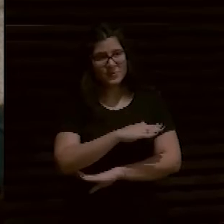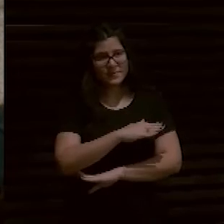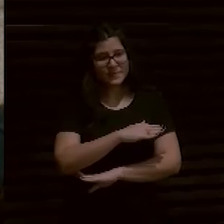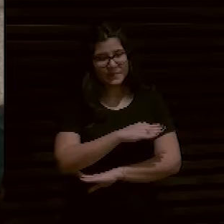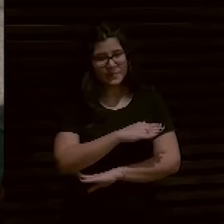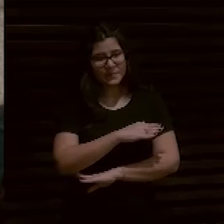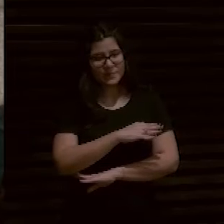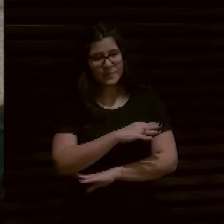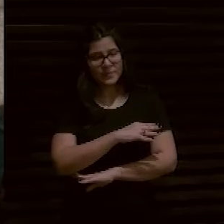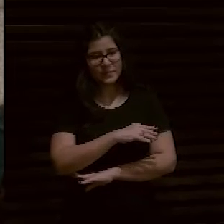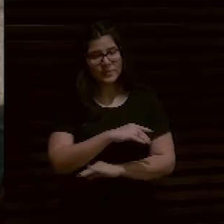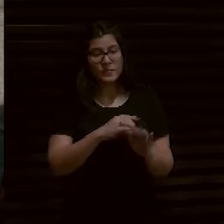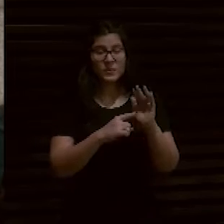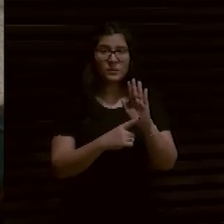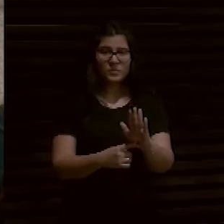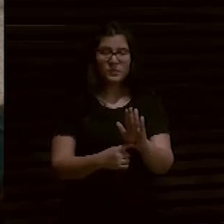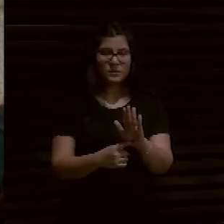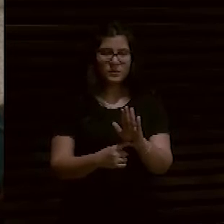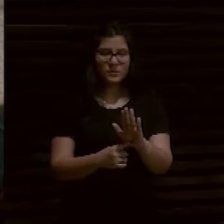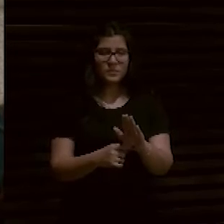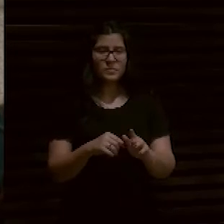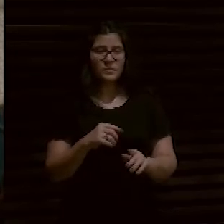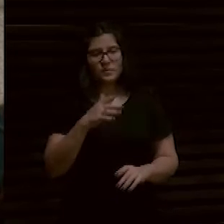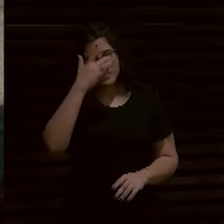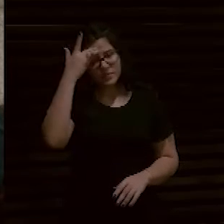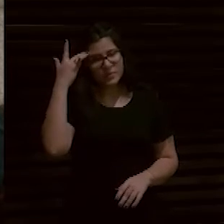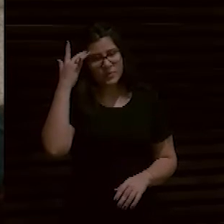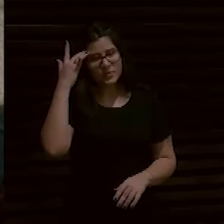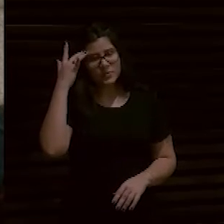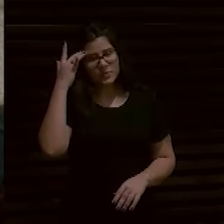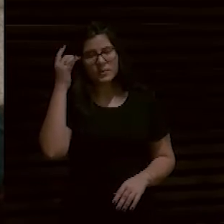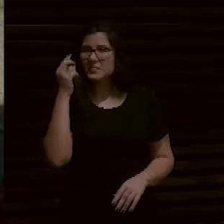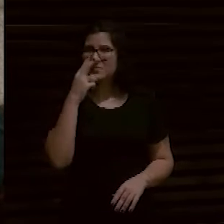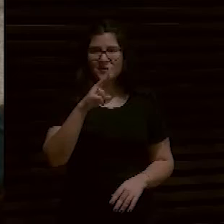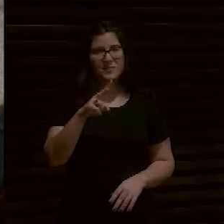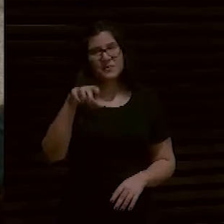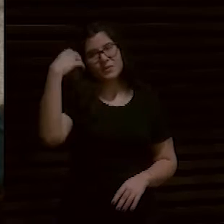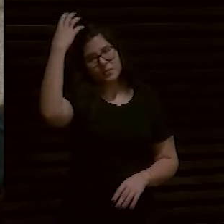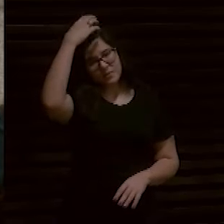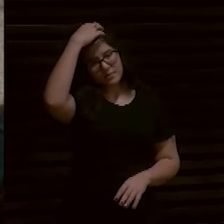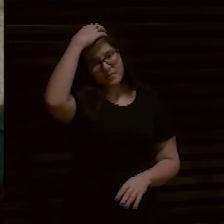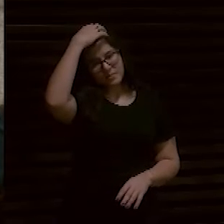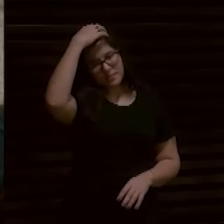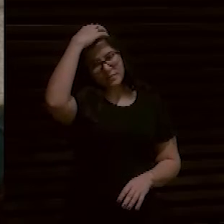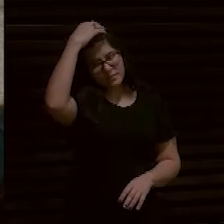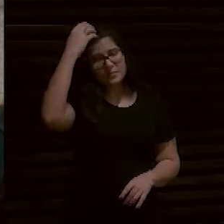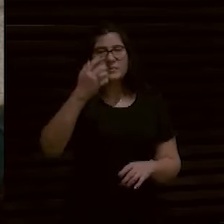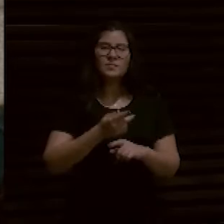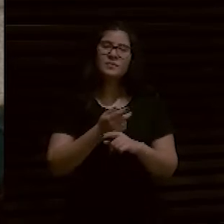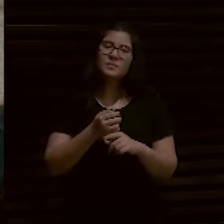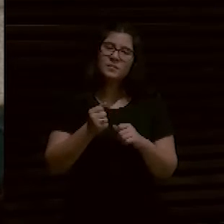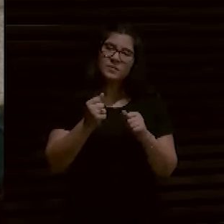Então o resultado daquele que não vê o bem é